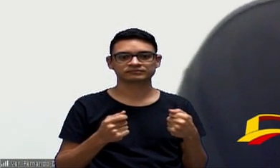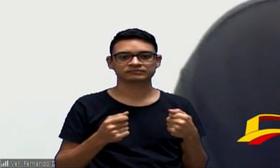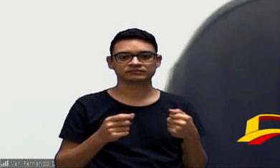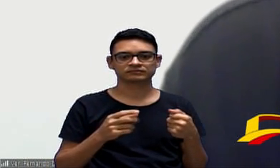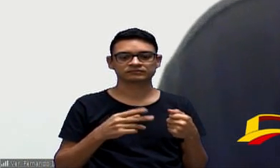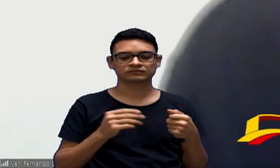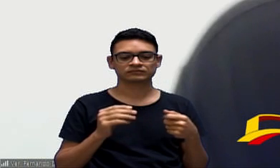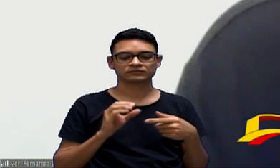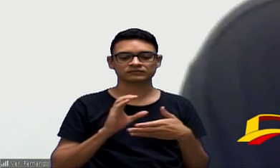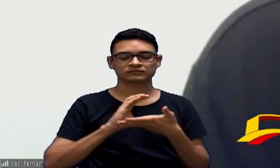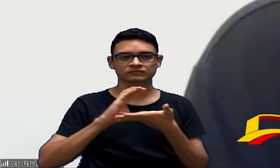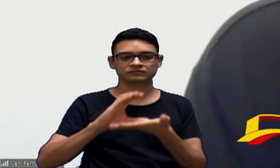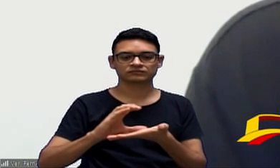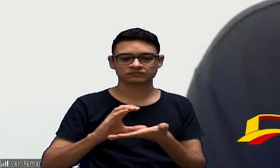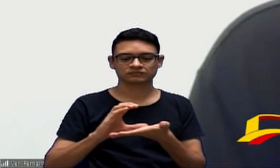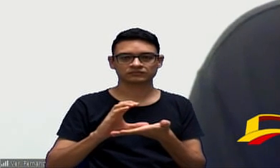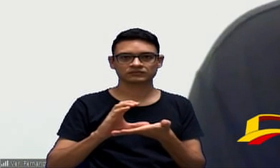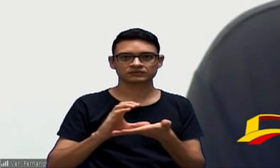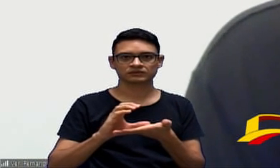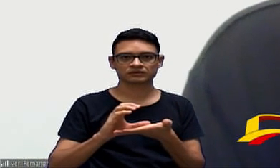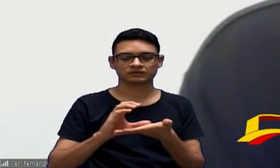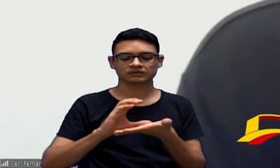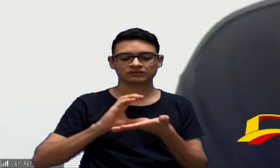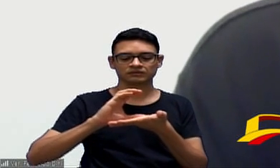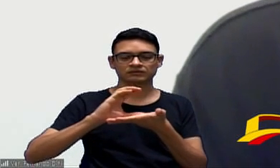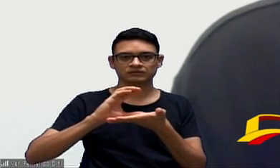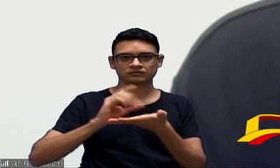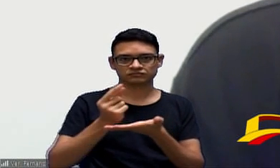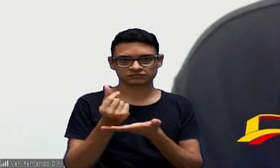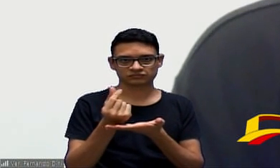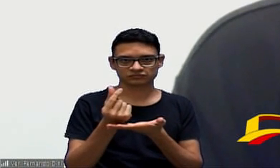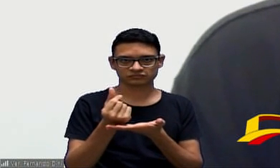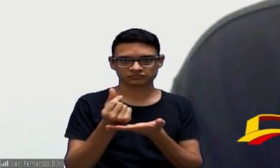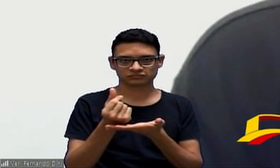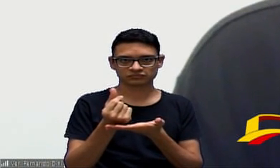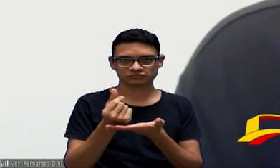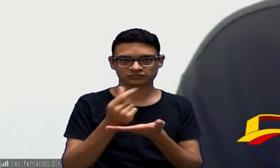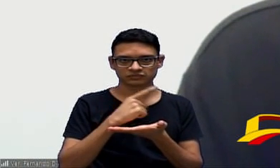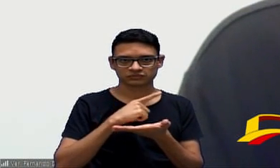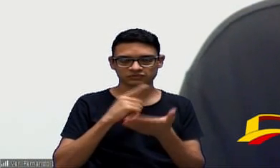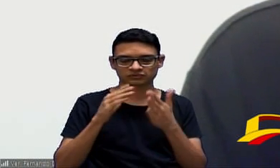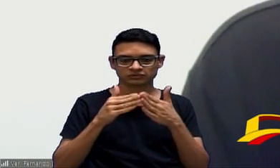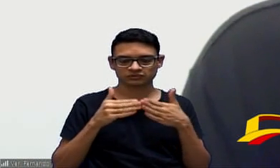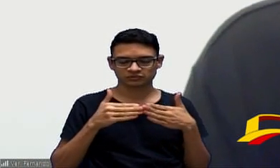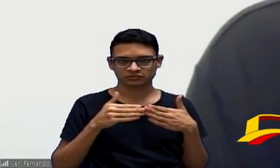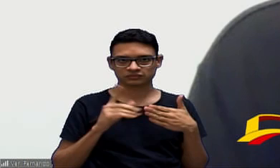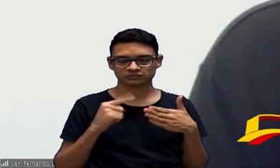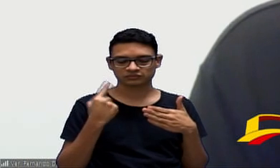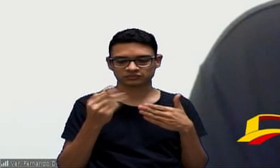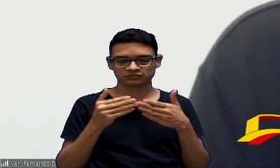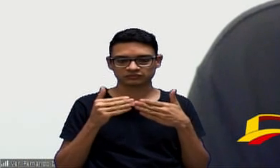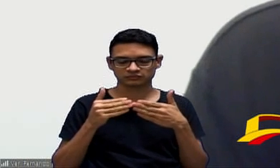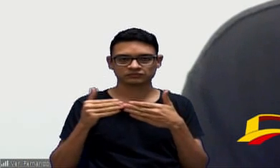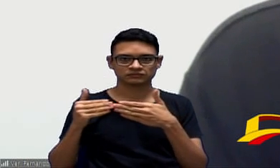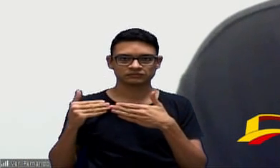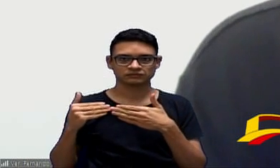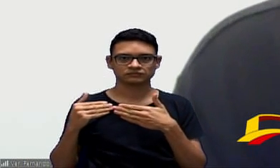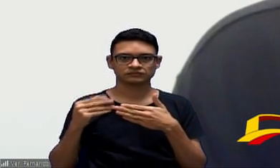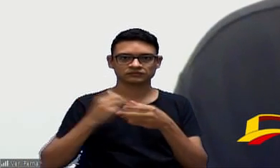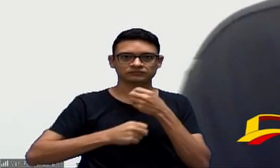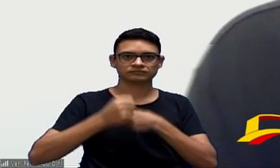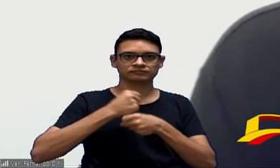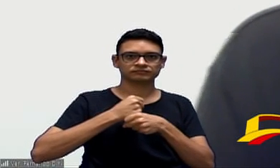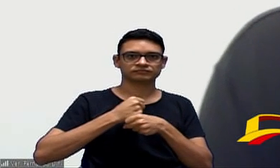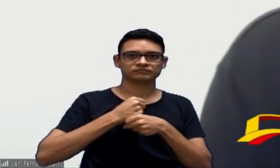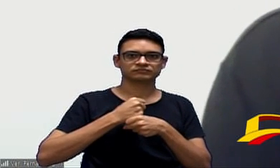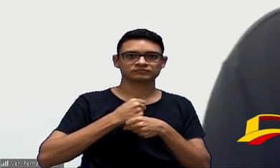esse auxílio emergencial, presidente, ele foi uma solicitação nossa já do ano